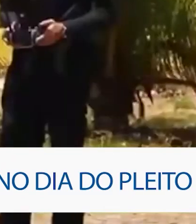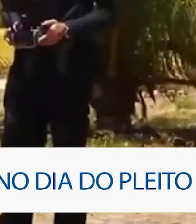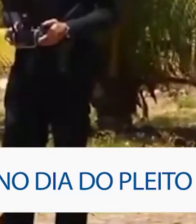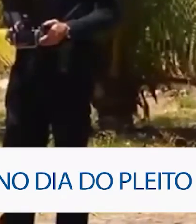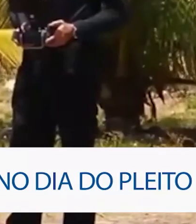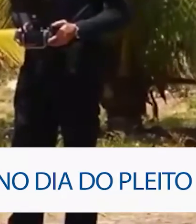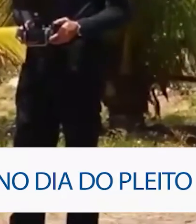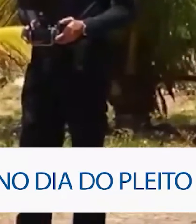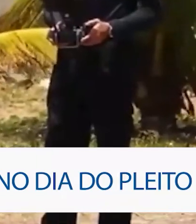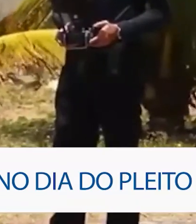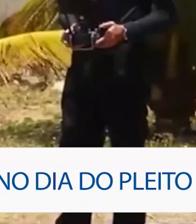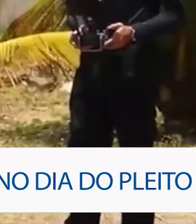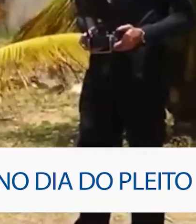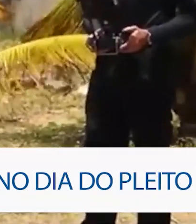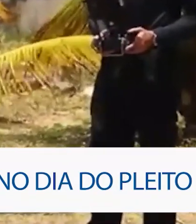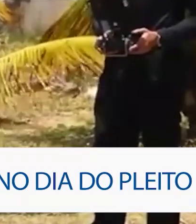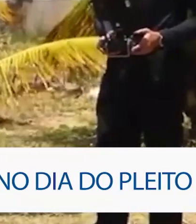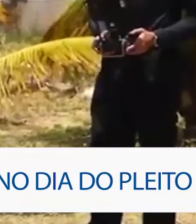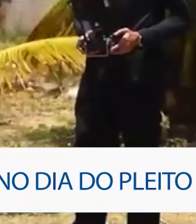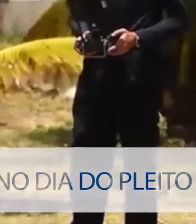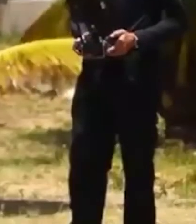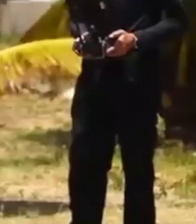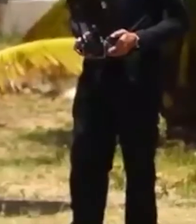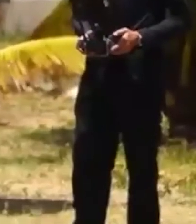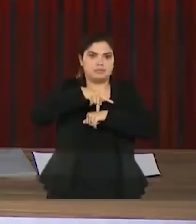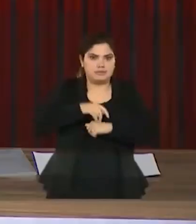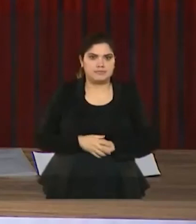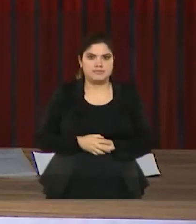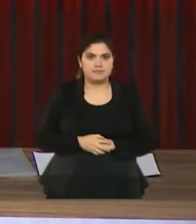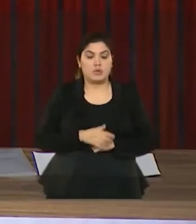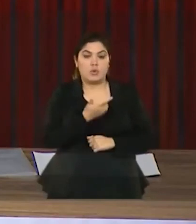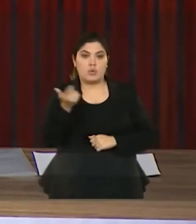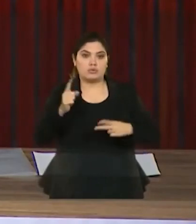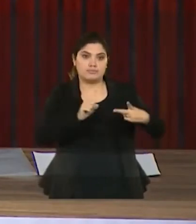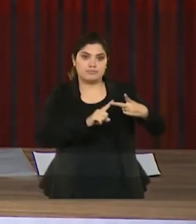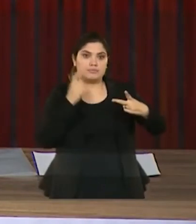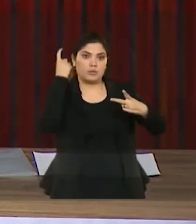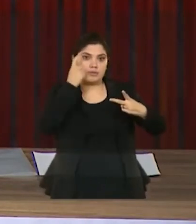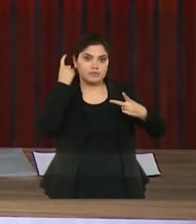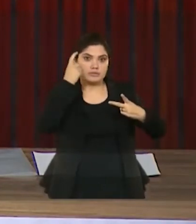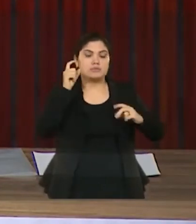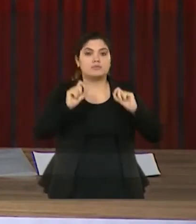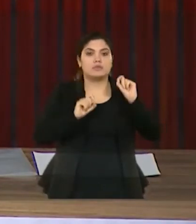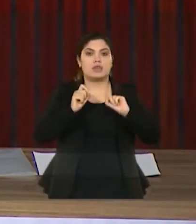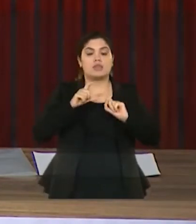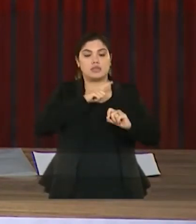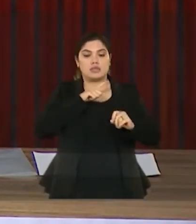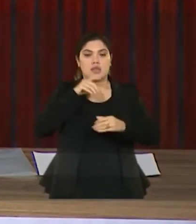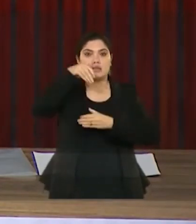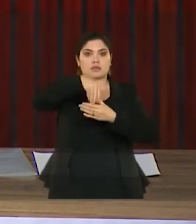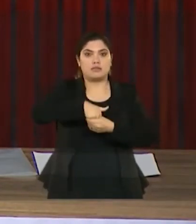longo do dia e tomar providências quando necessário. Outra preocupação é termos